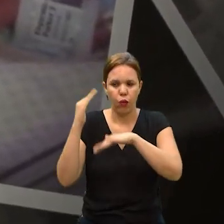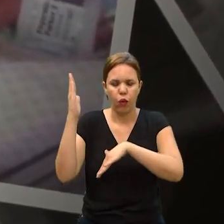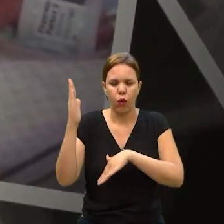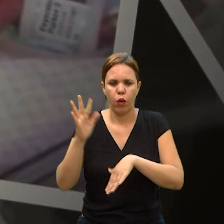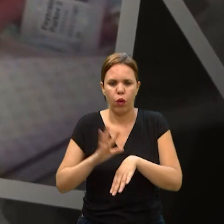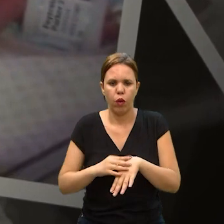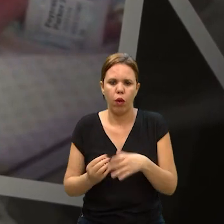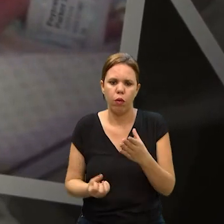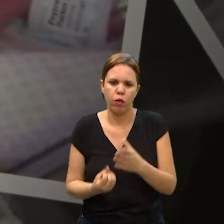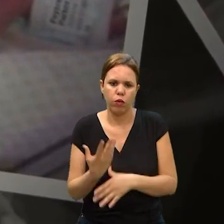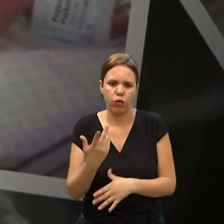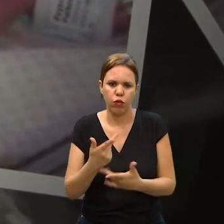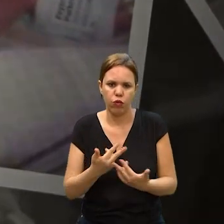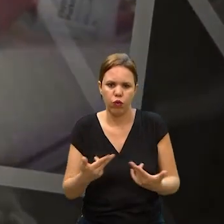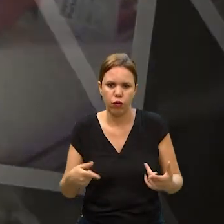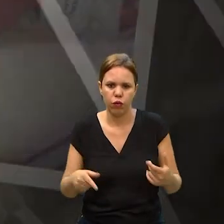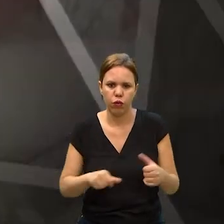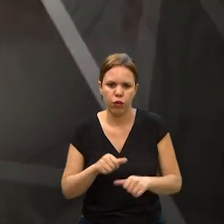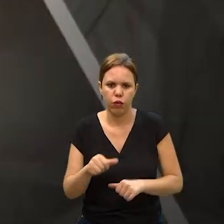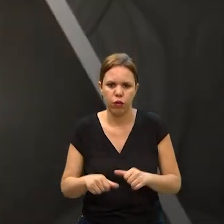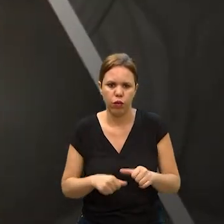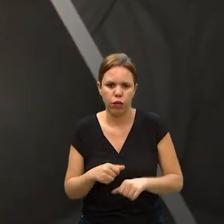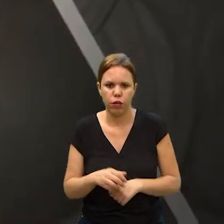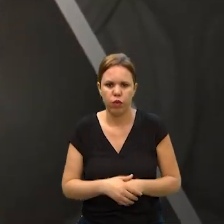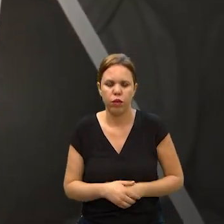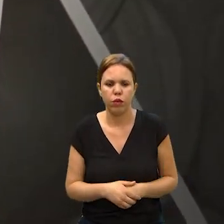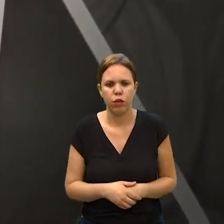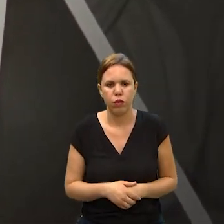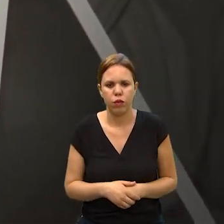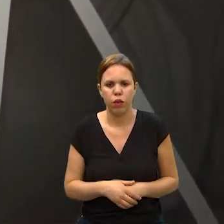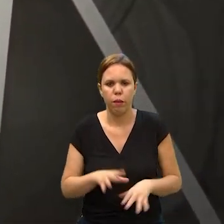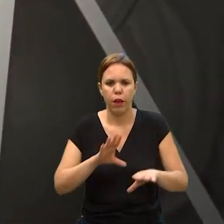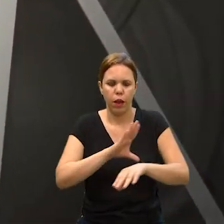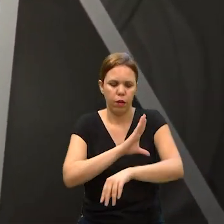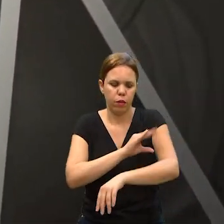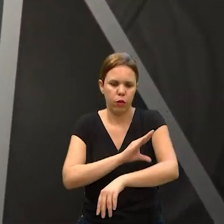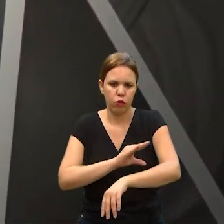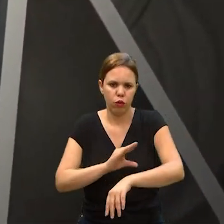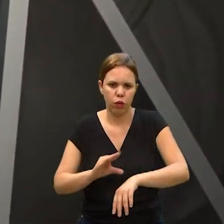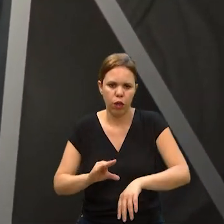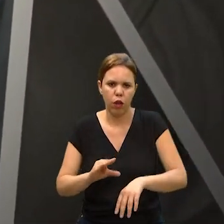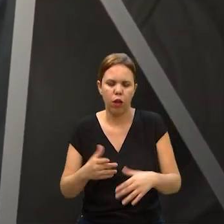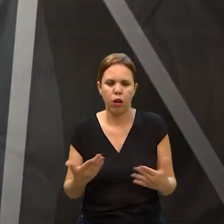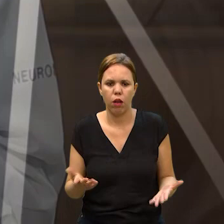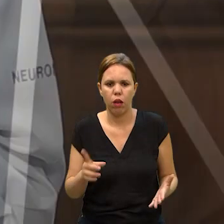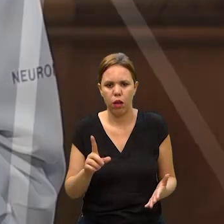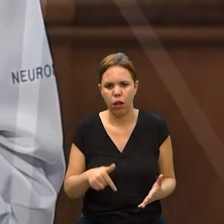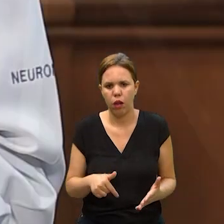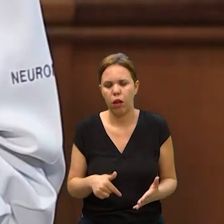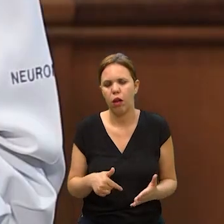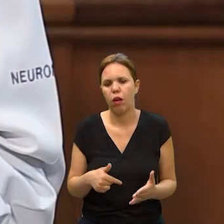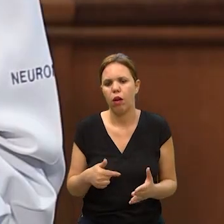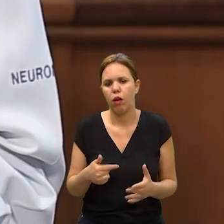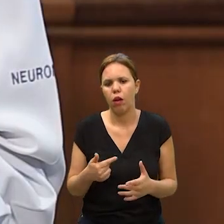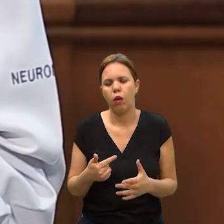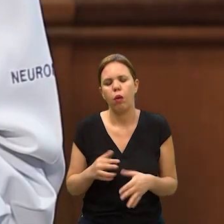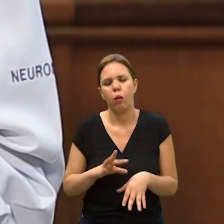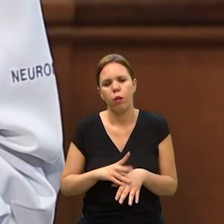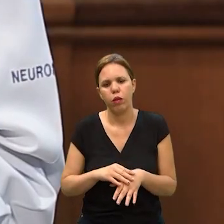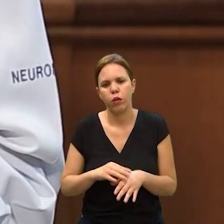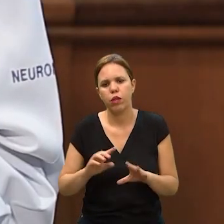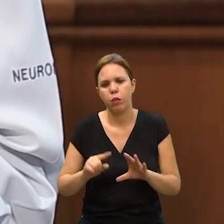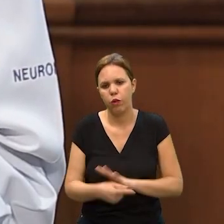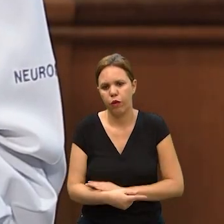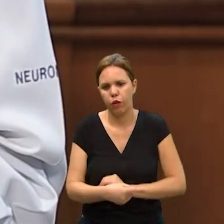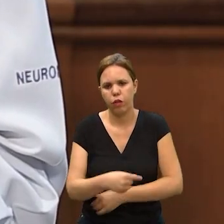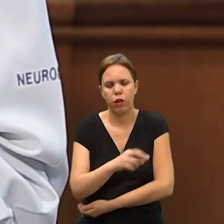podem surgir outras alterações a nível muscular, ortopédico, porque é uma condição crônica. Uma condição crônica,